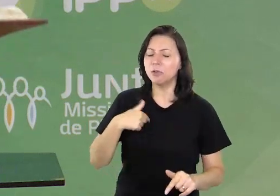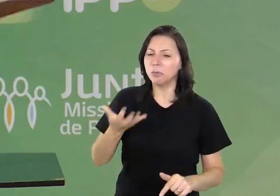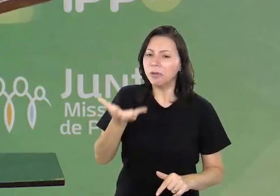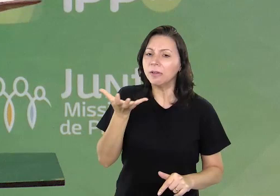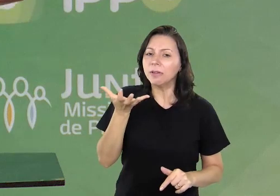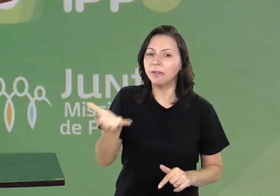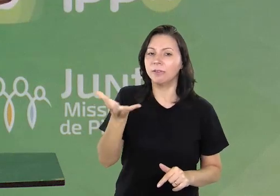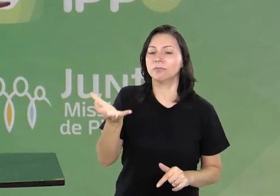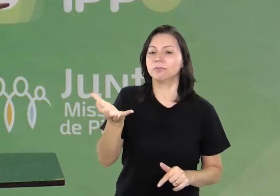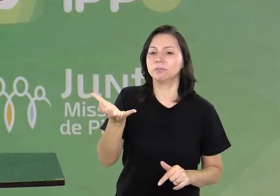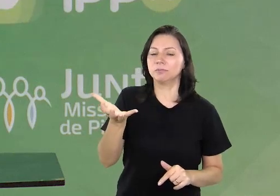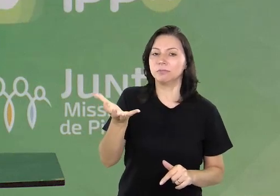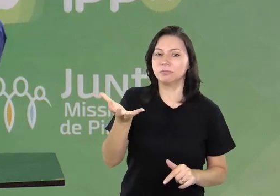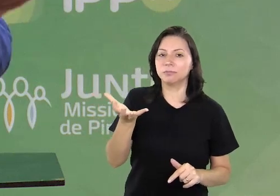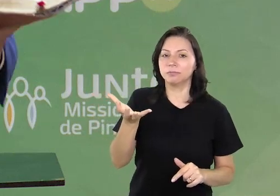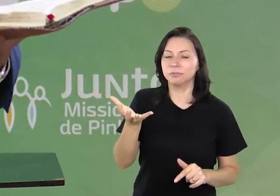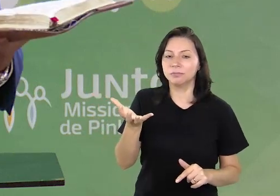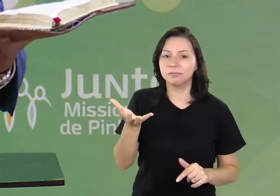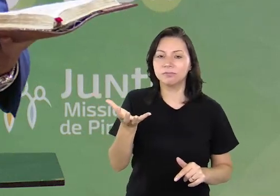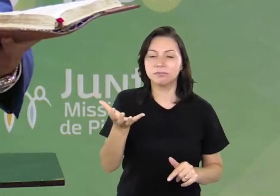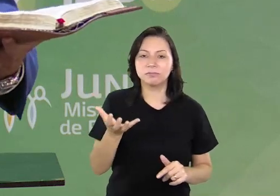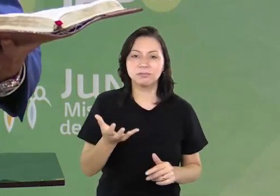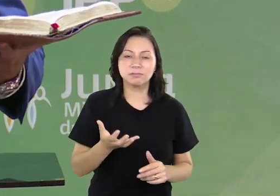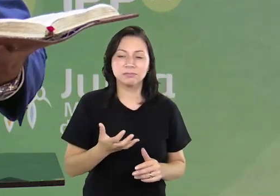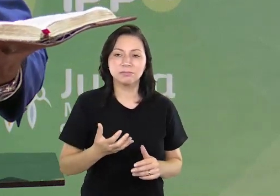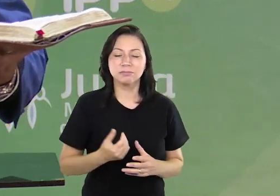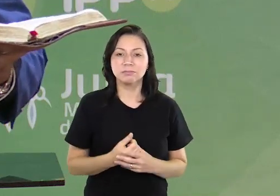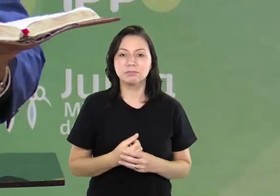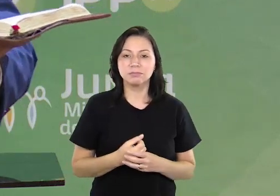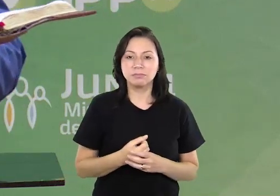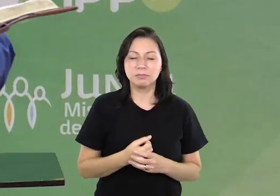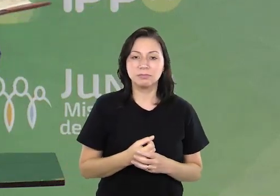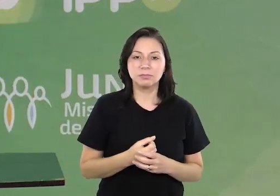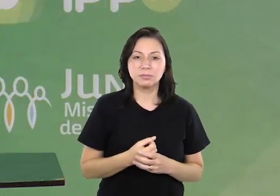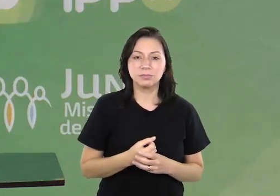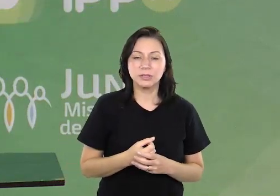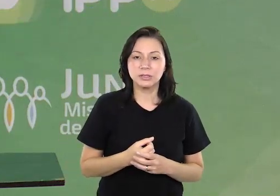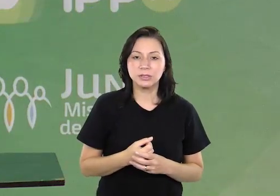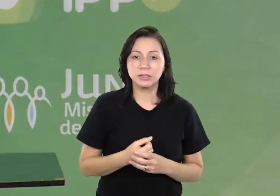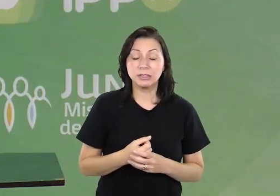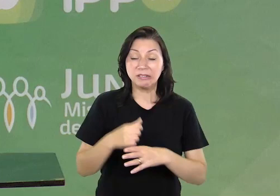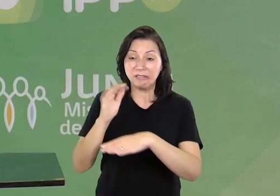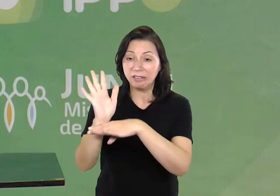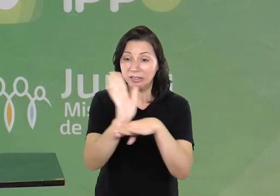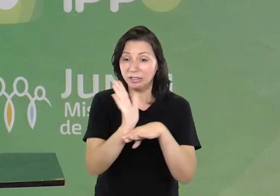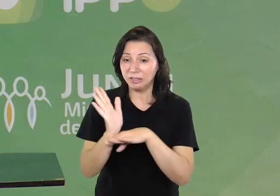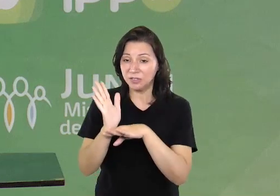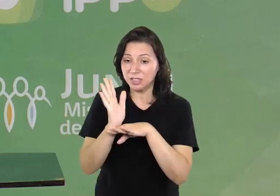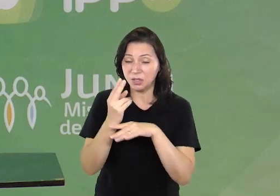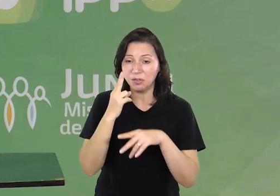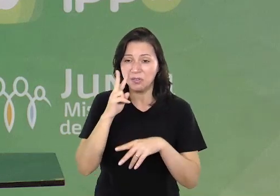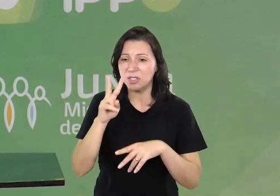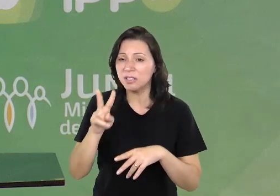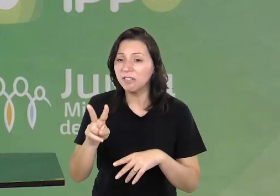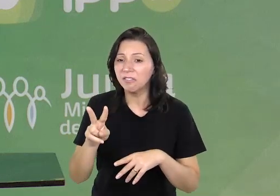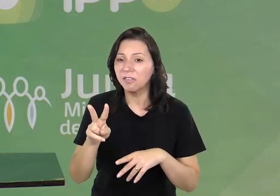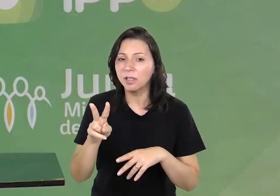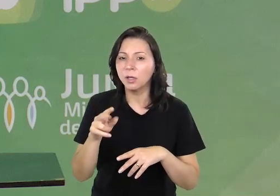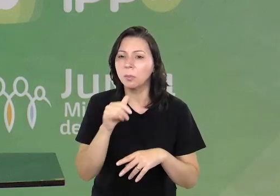o amor tá aí as propagandas de televisão estão aí as propagandas mais bonitas são as de bebida